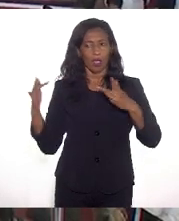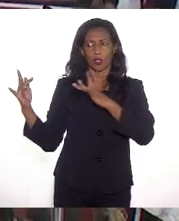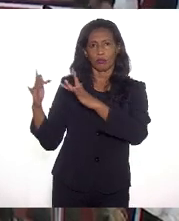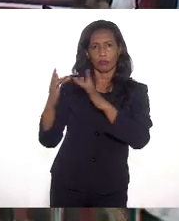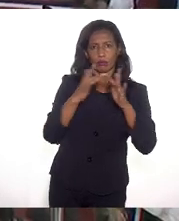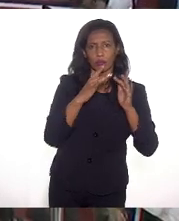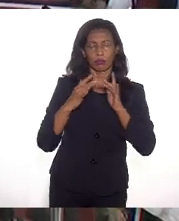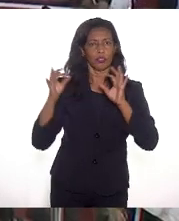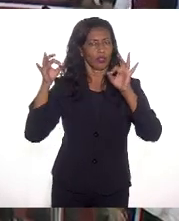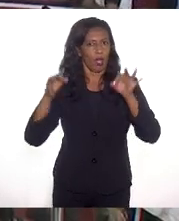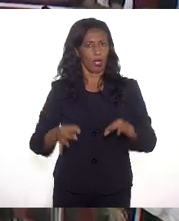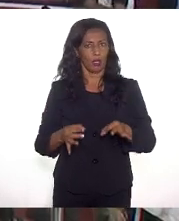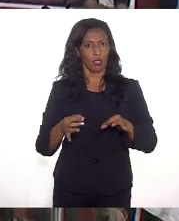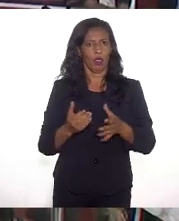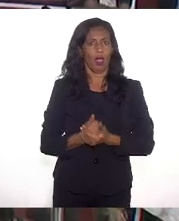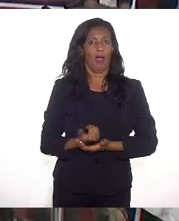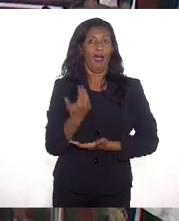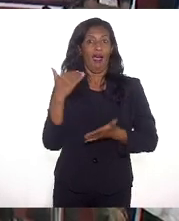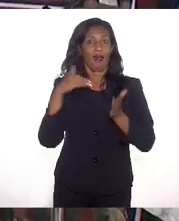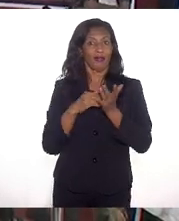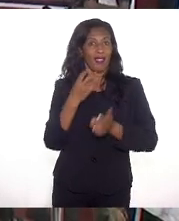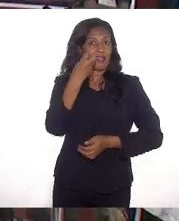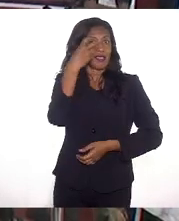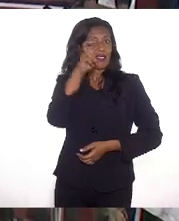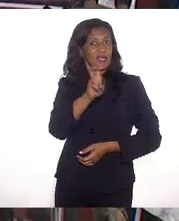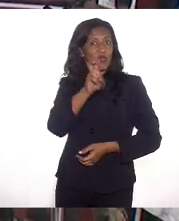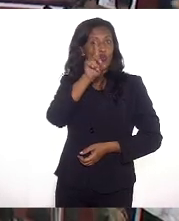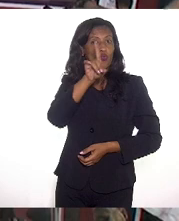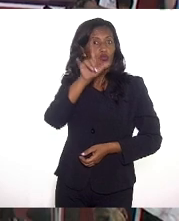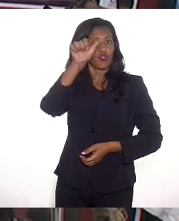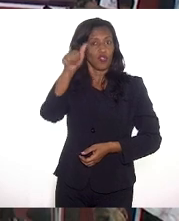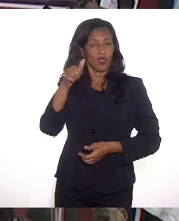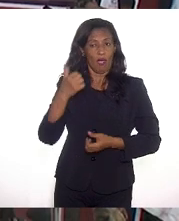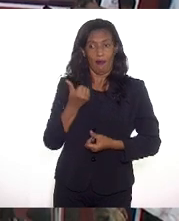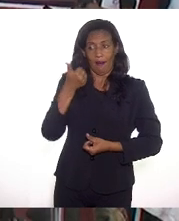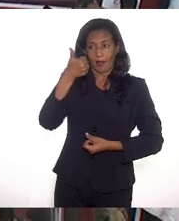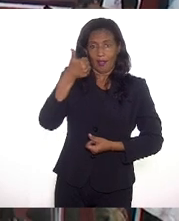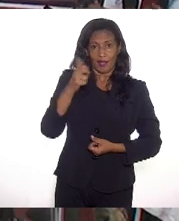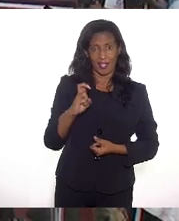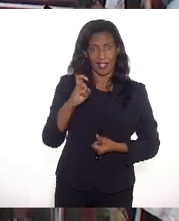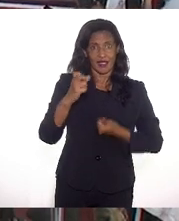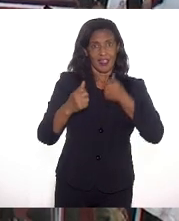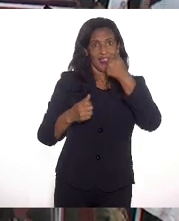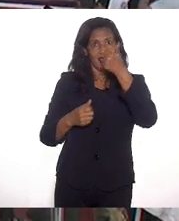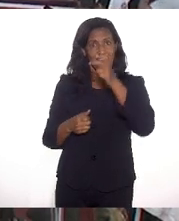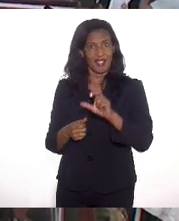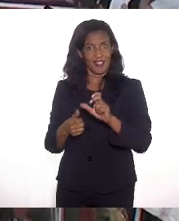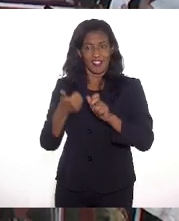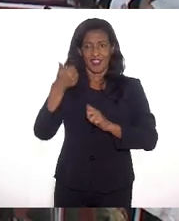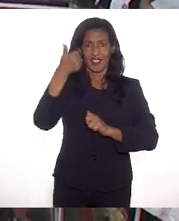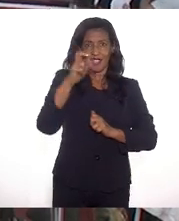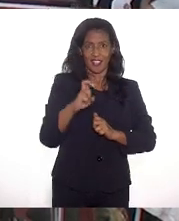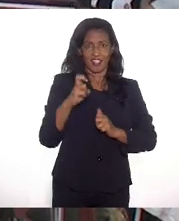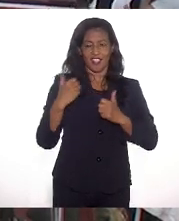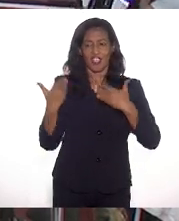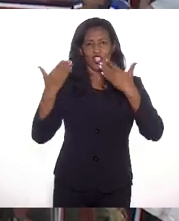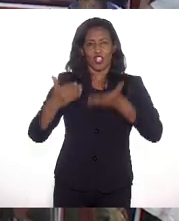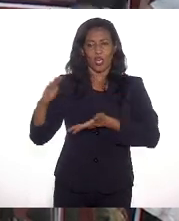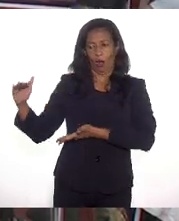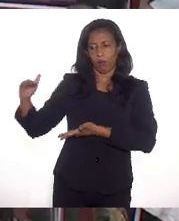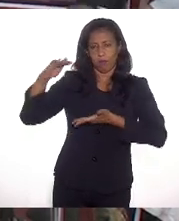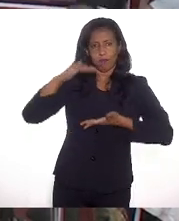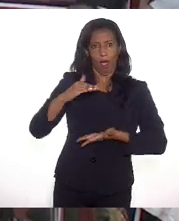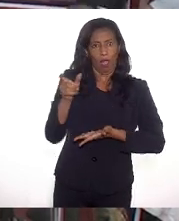distribuição por até cinco dias, e aí a cada 15 dias chega um novo lote de cartões e toda